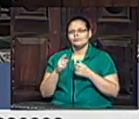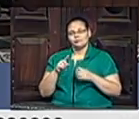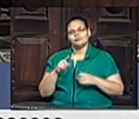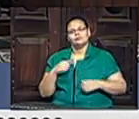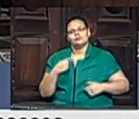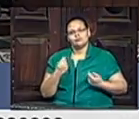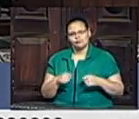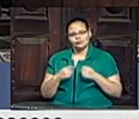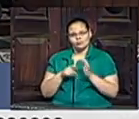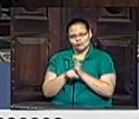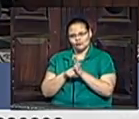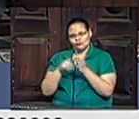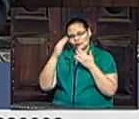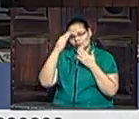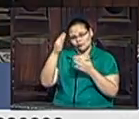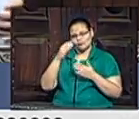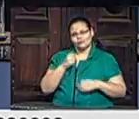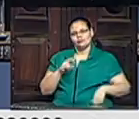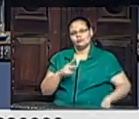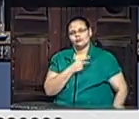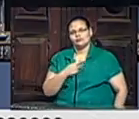ser investigadas. Obrigado, senhor presidente.